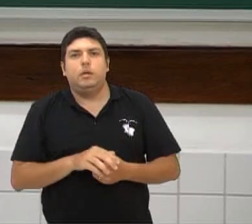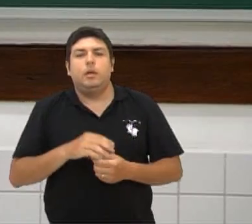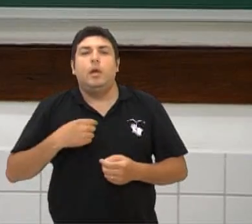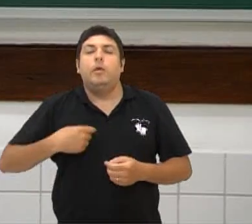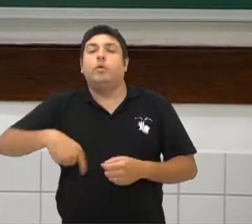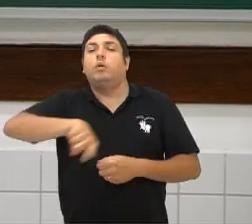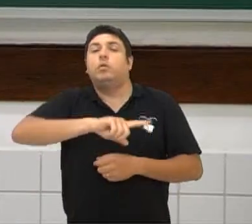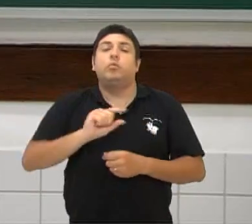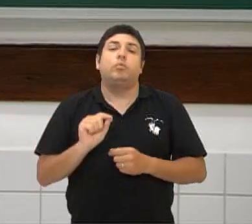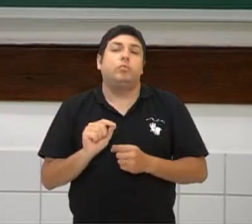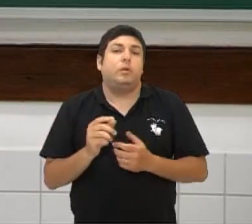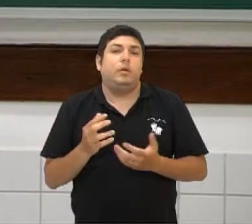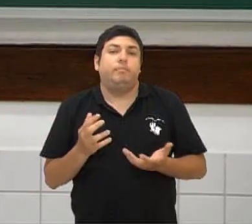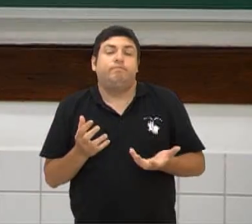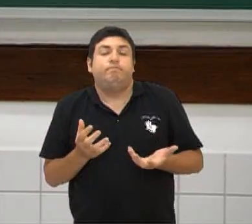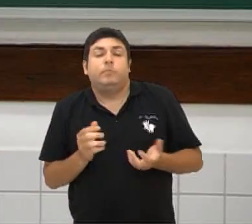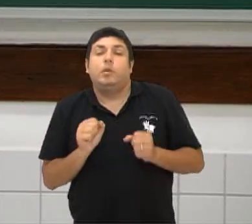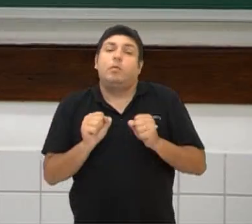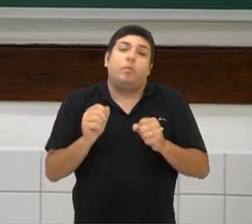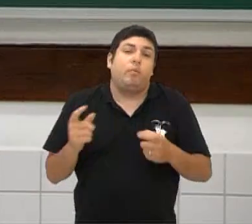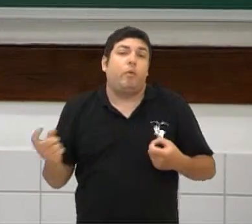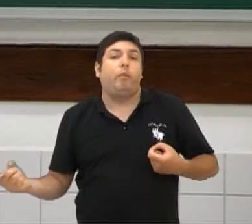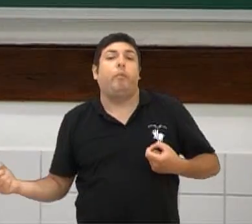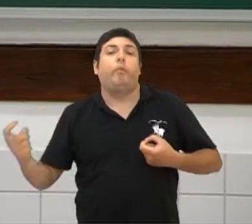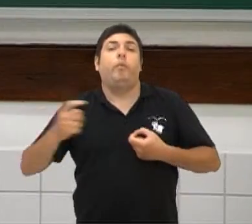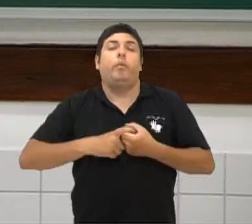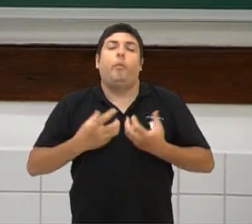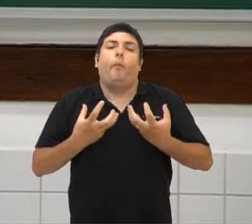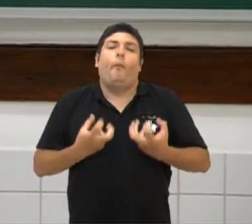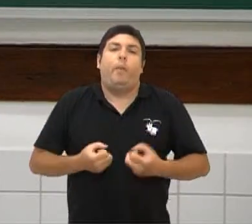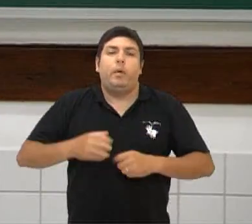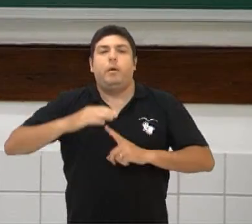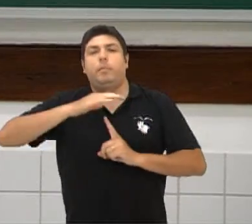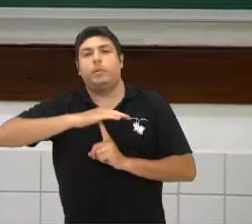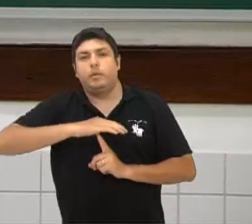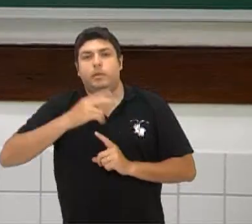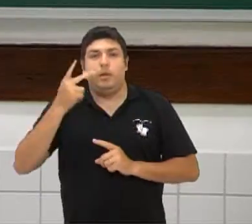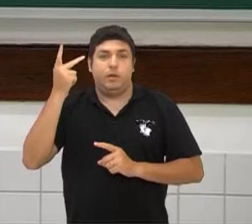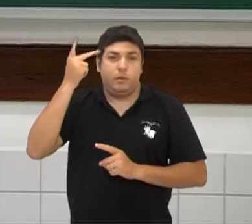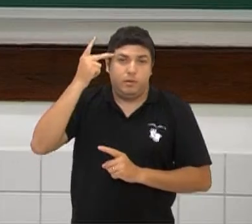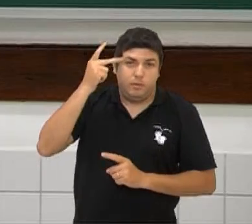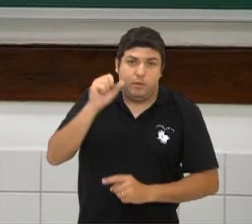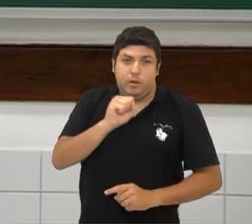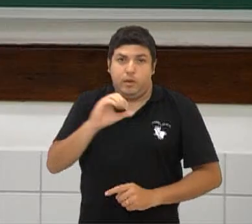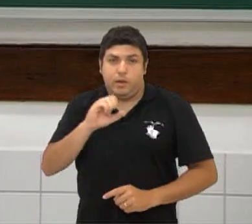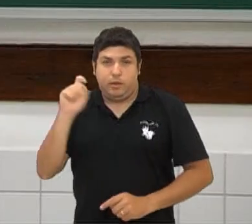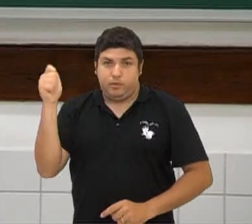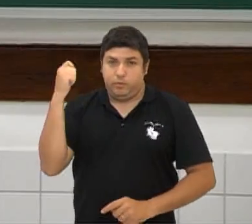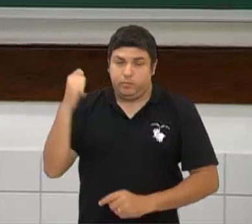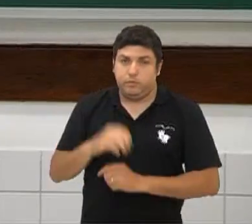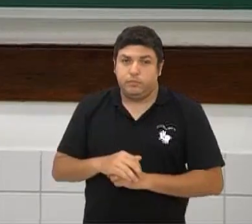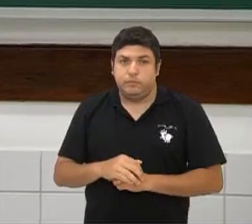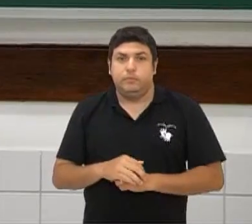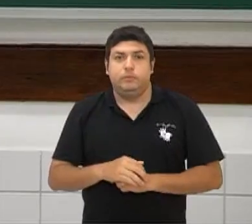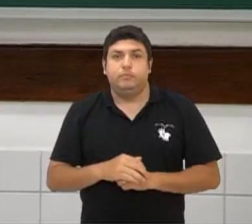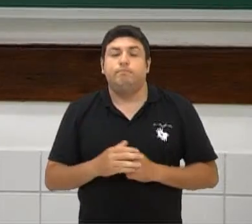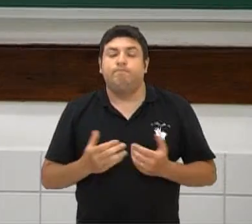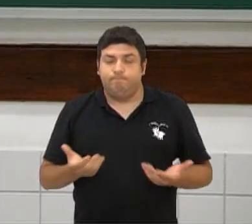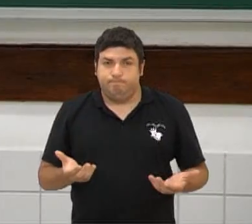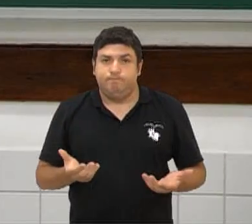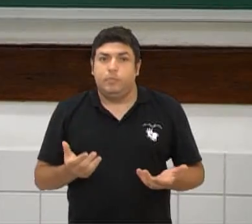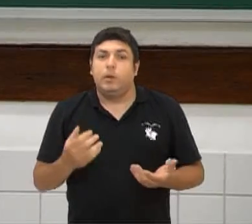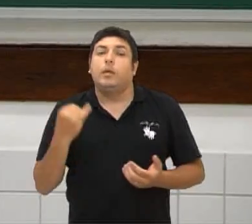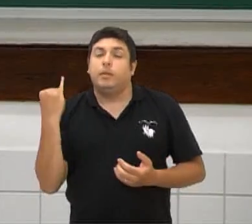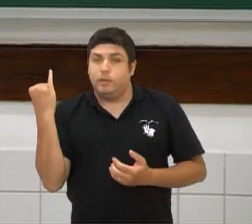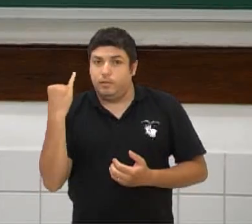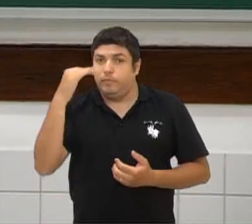sabe a gente volte a ser um deserto, né? Região do Paraná, região de São Paulo, Santa Catarina, Rio Grande do Sul. Então é muito importante a Amazônia